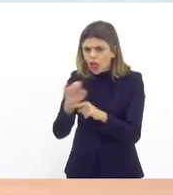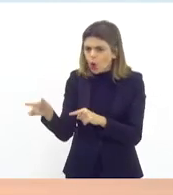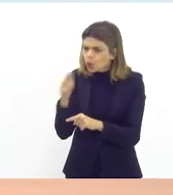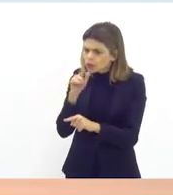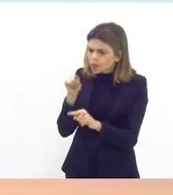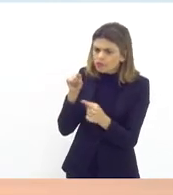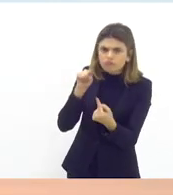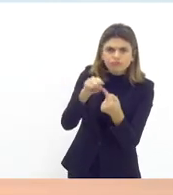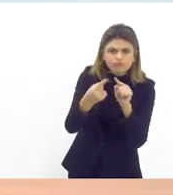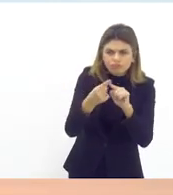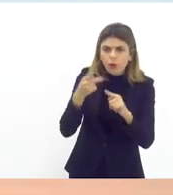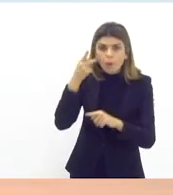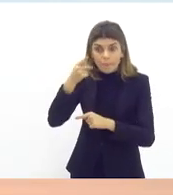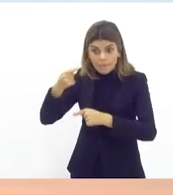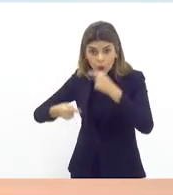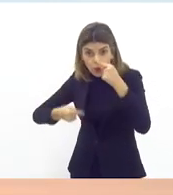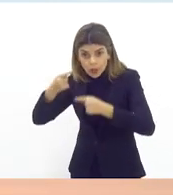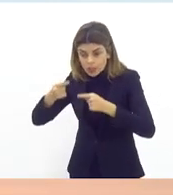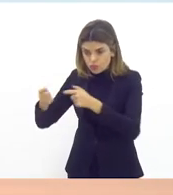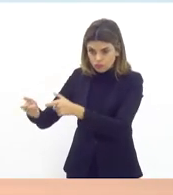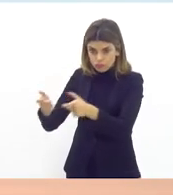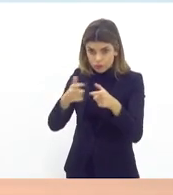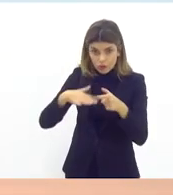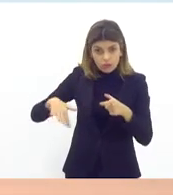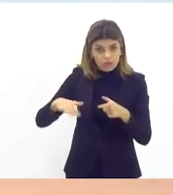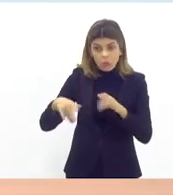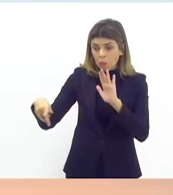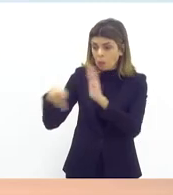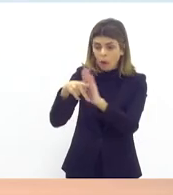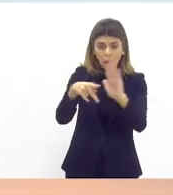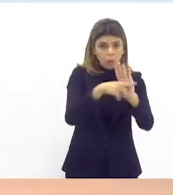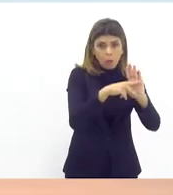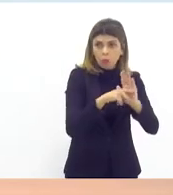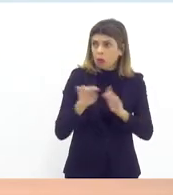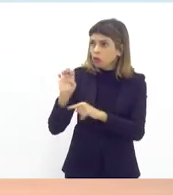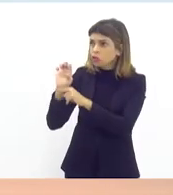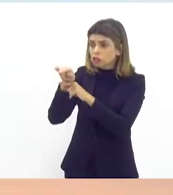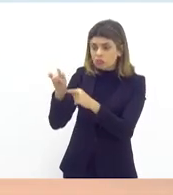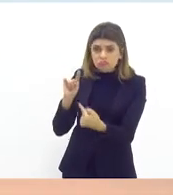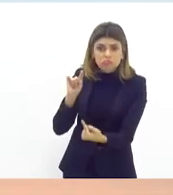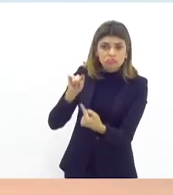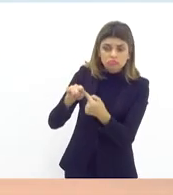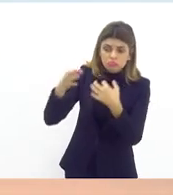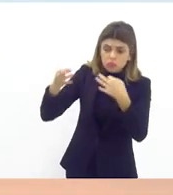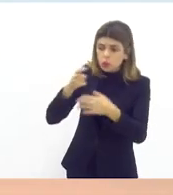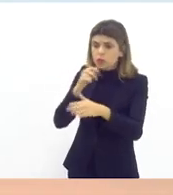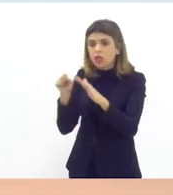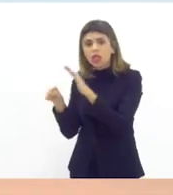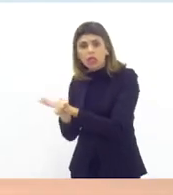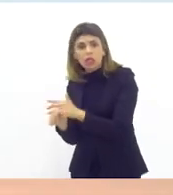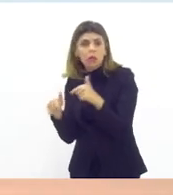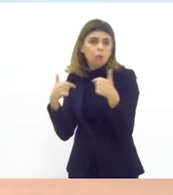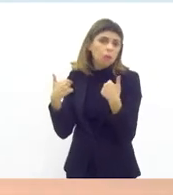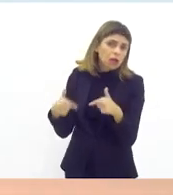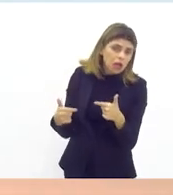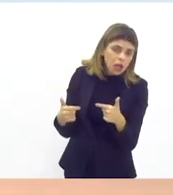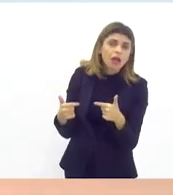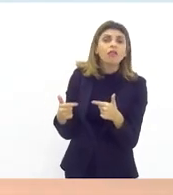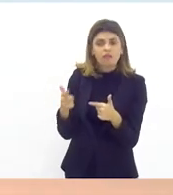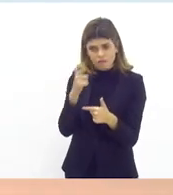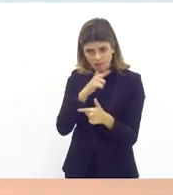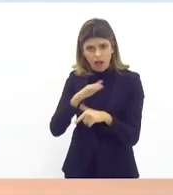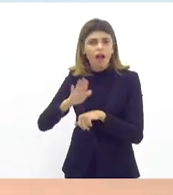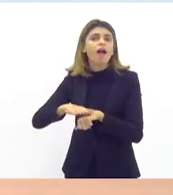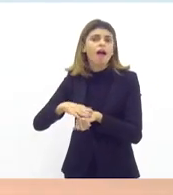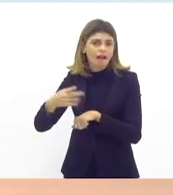aplicar na política de desenvolvimento regional, cada Estado vai buscar aquilo que é mais eficiente para poder gerar emprego e renda no Estado, ou seja, vai explorar suas